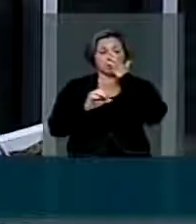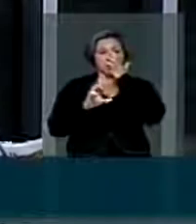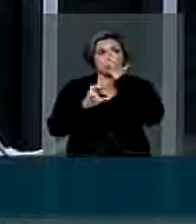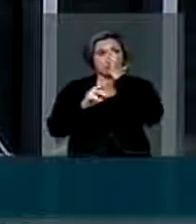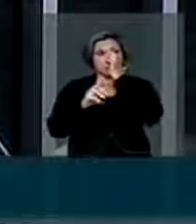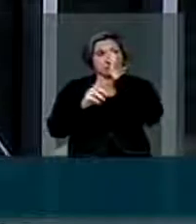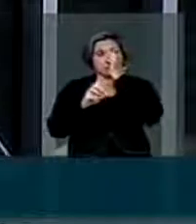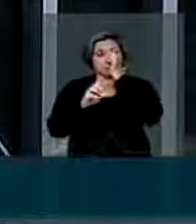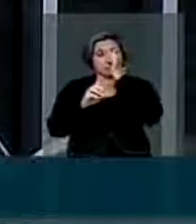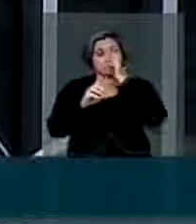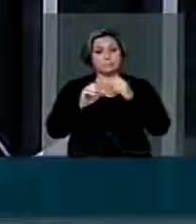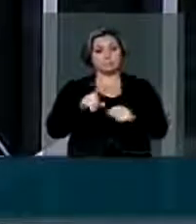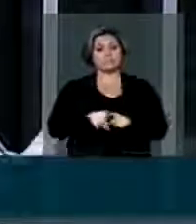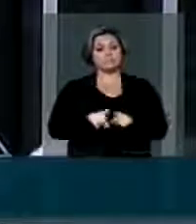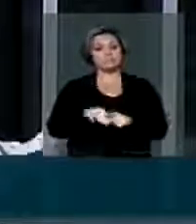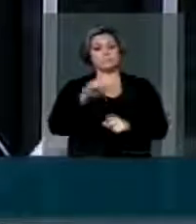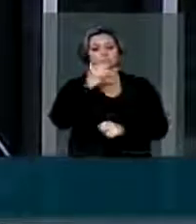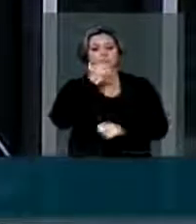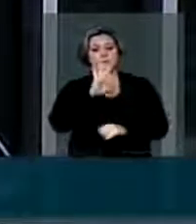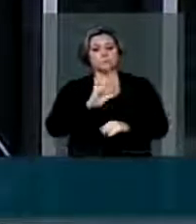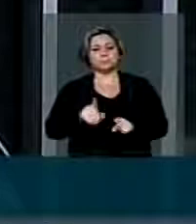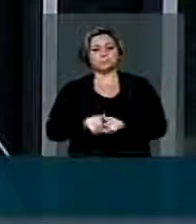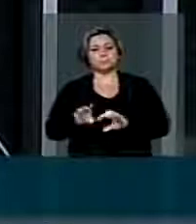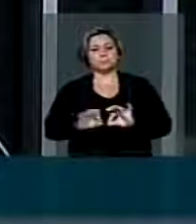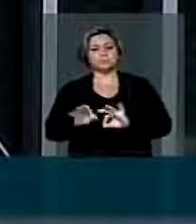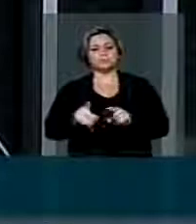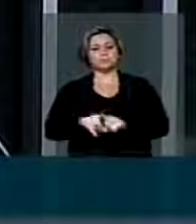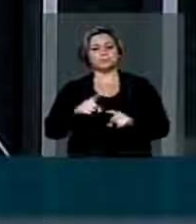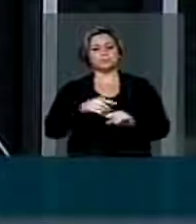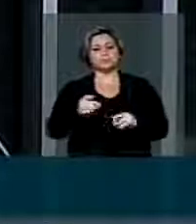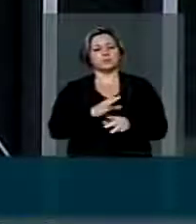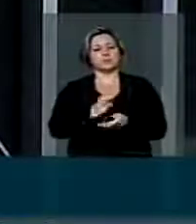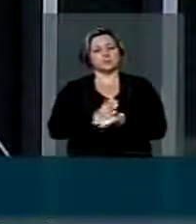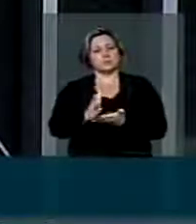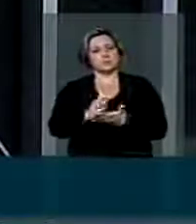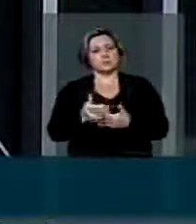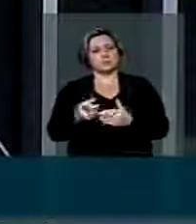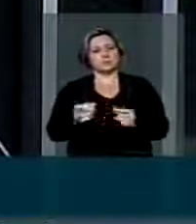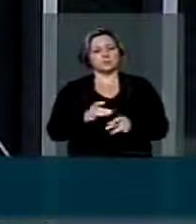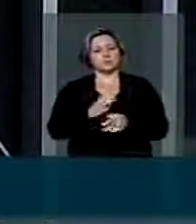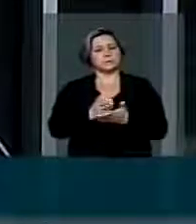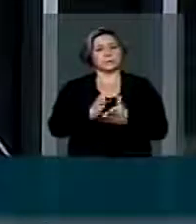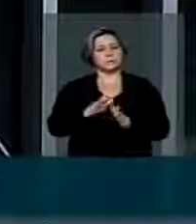Recentemente, quero terminar da mesma maneira que terminei o discurso de ontem.